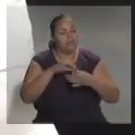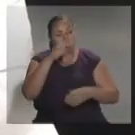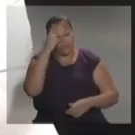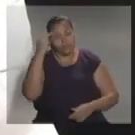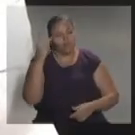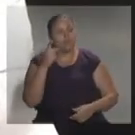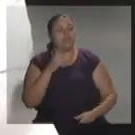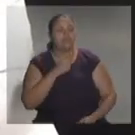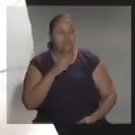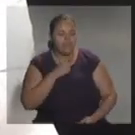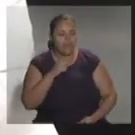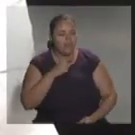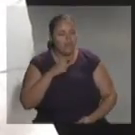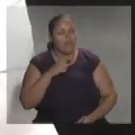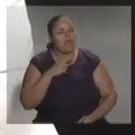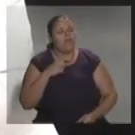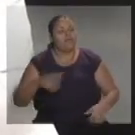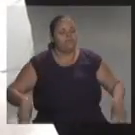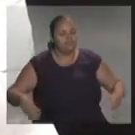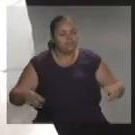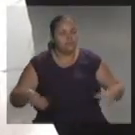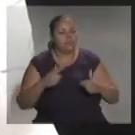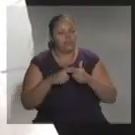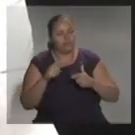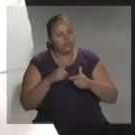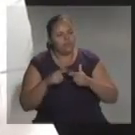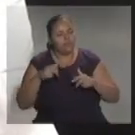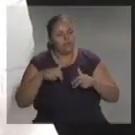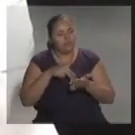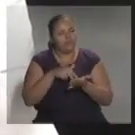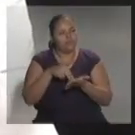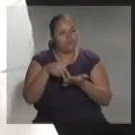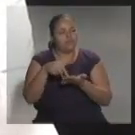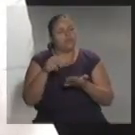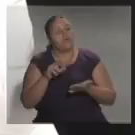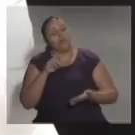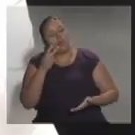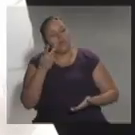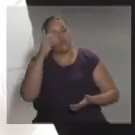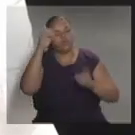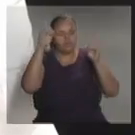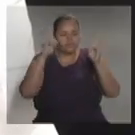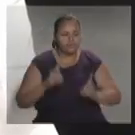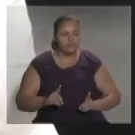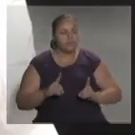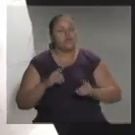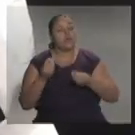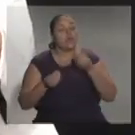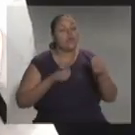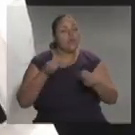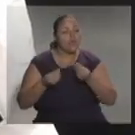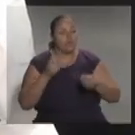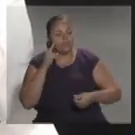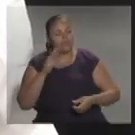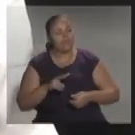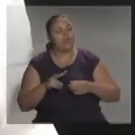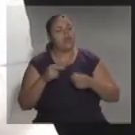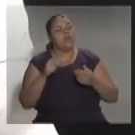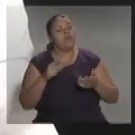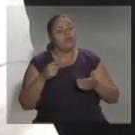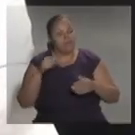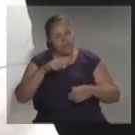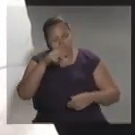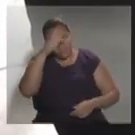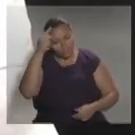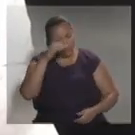para as pessoas que têm a mobilidade reduzida ou que têm algum tipo de deficiência, como é que o senhor vê o